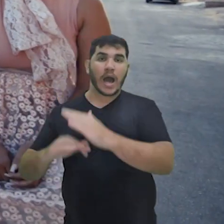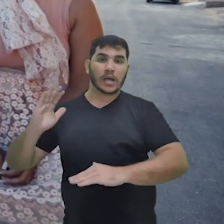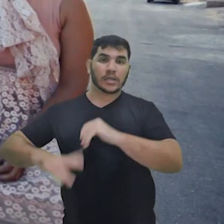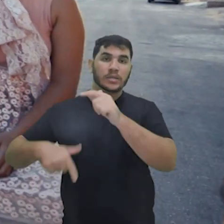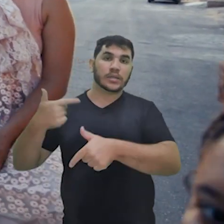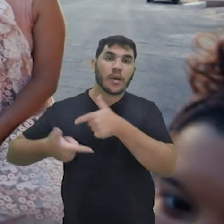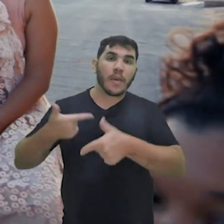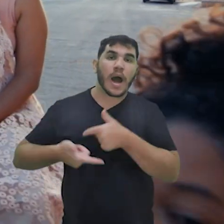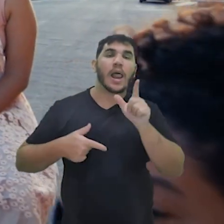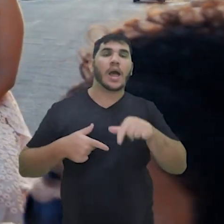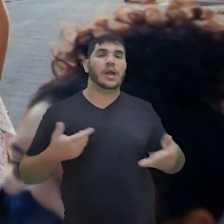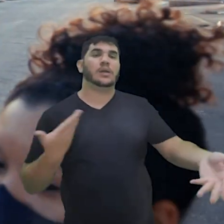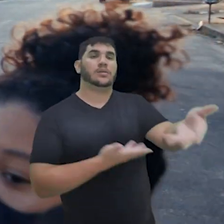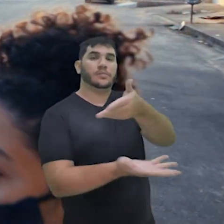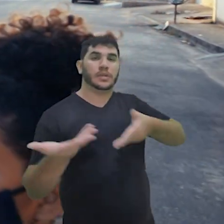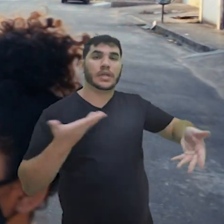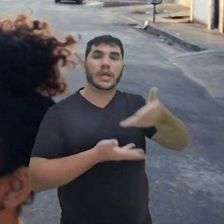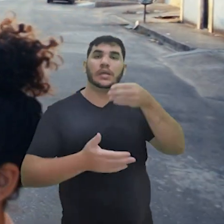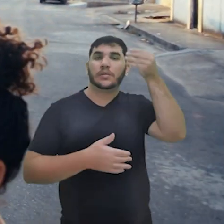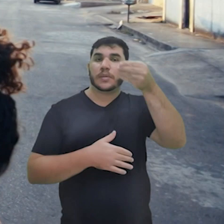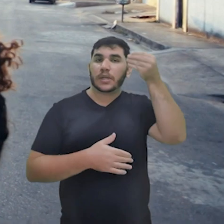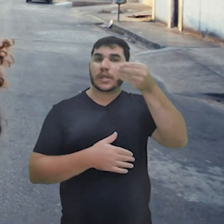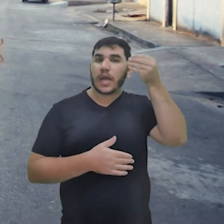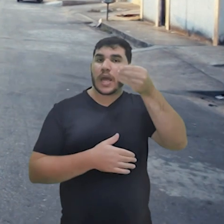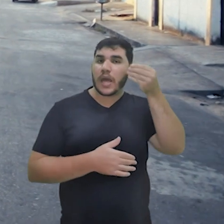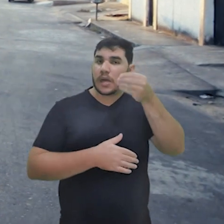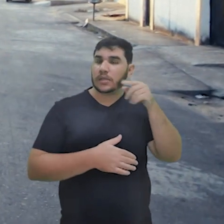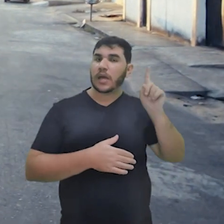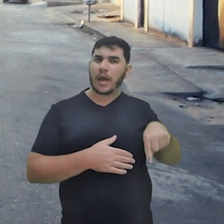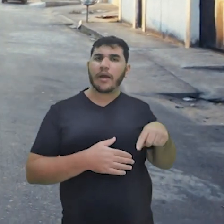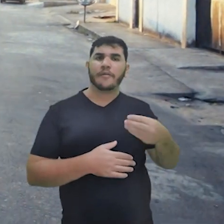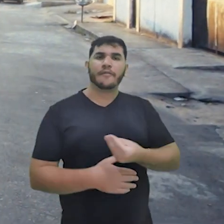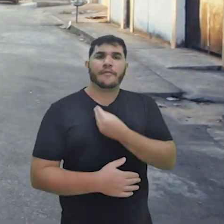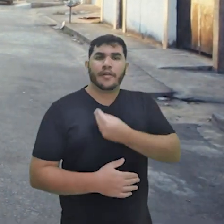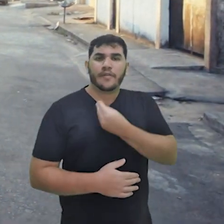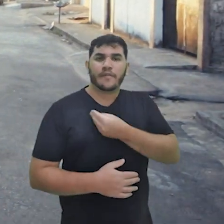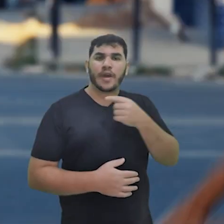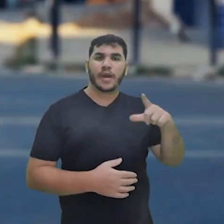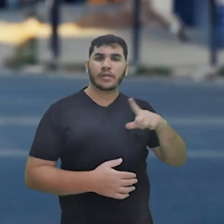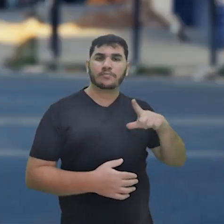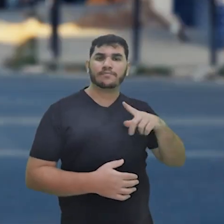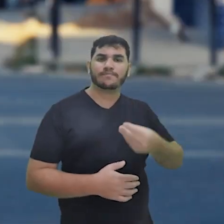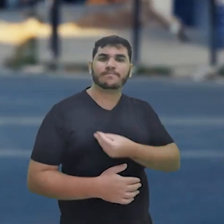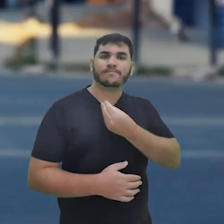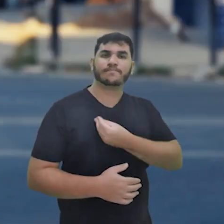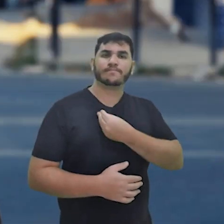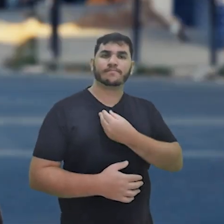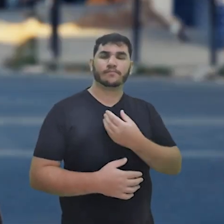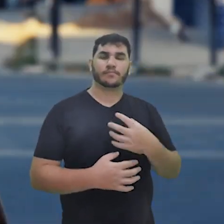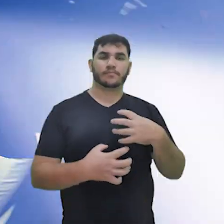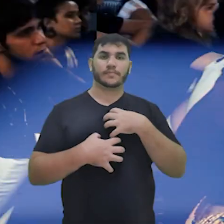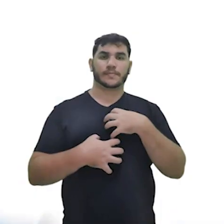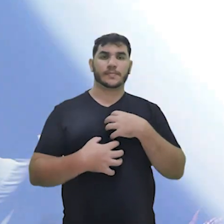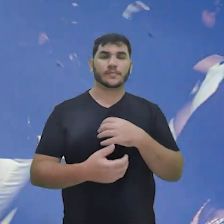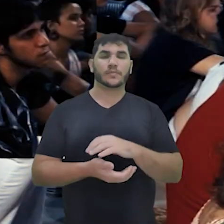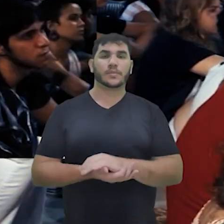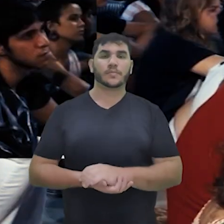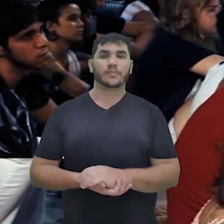com pessoas, trocar experiências, sabe? É viver mesmo, estar viva. É isso.